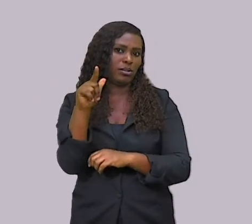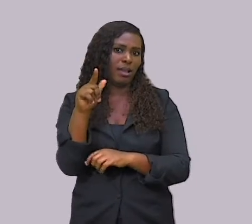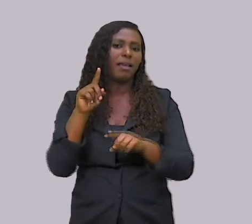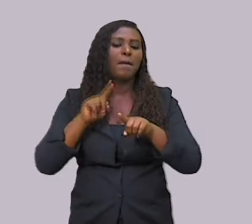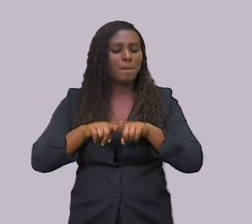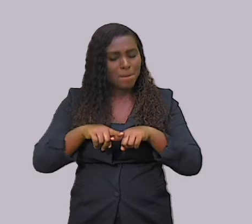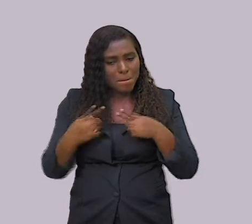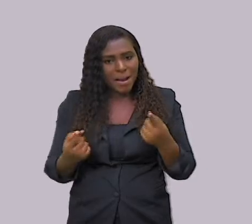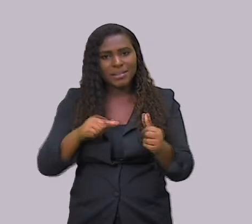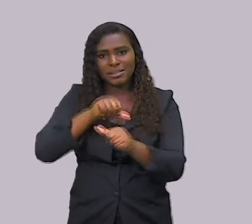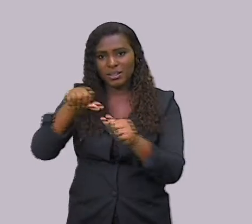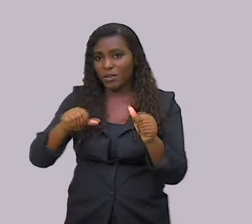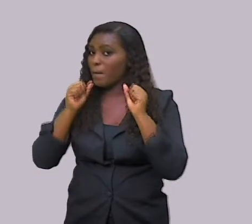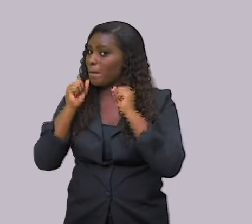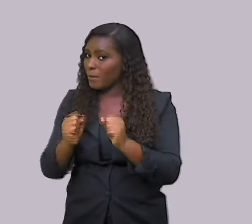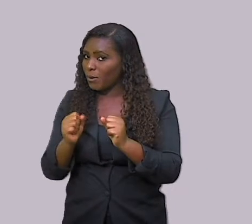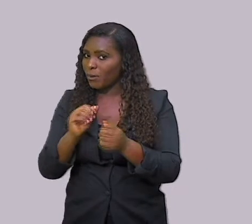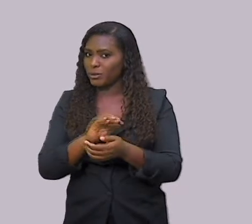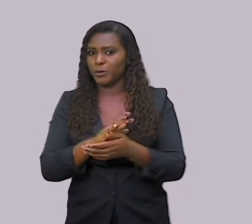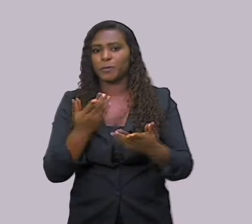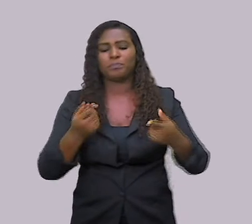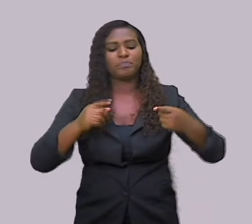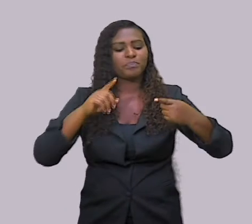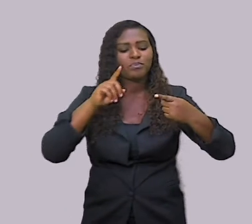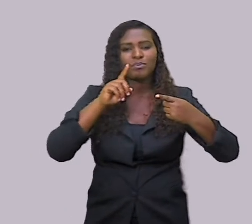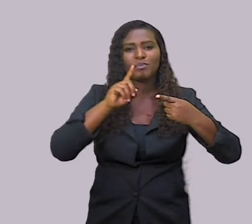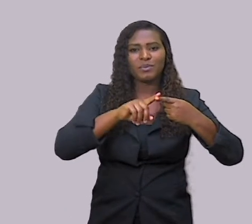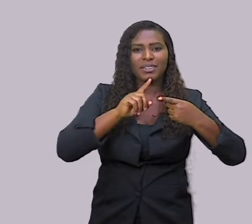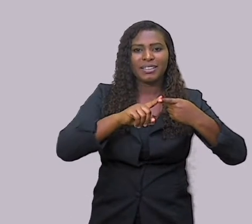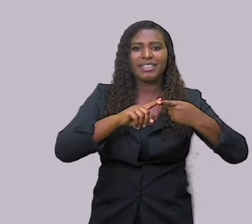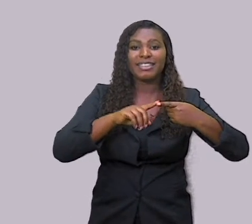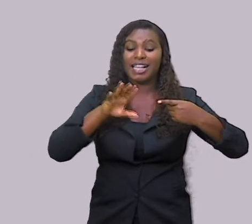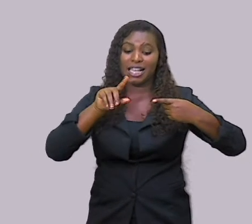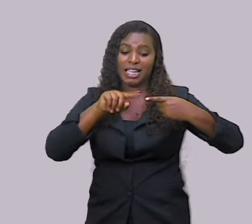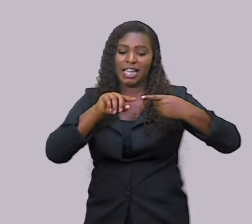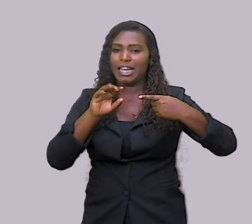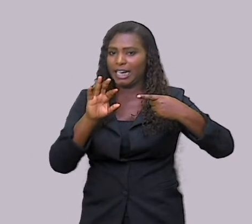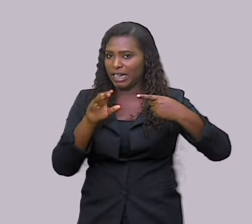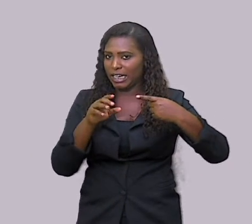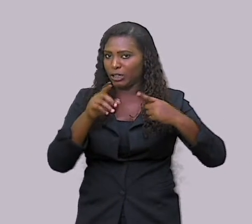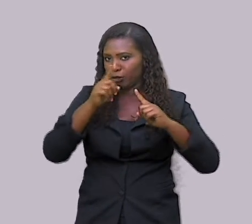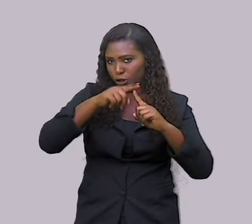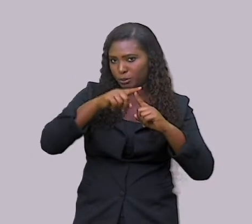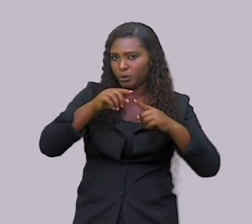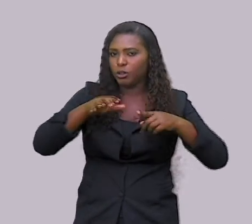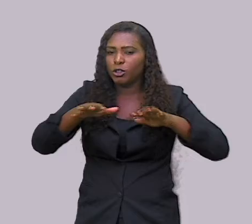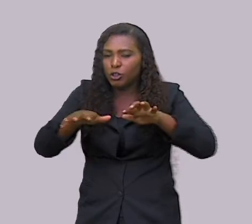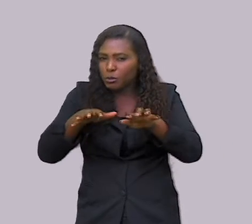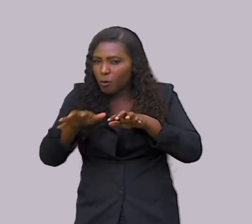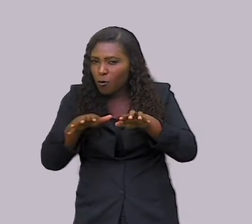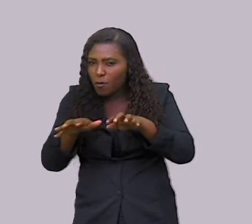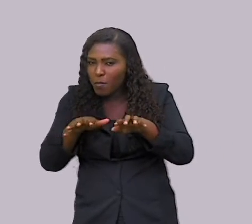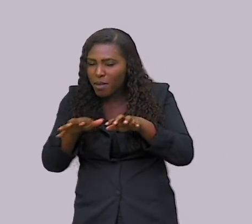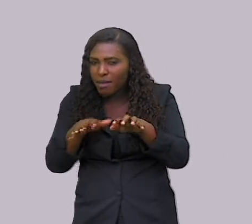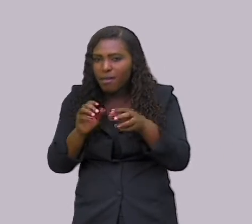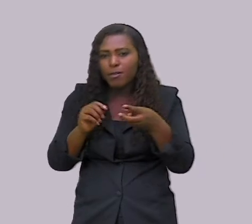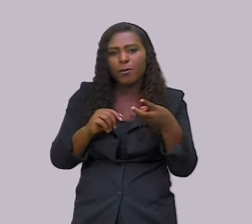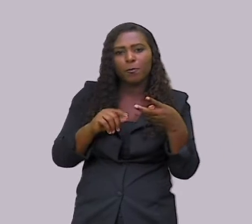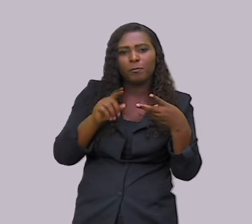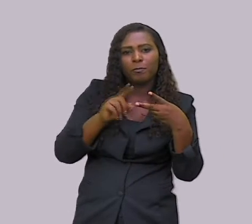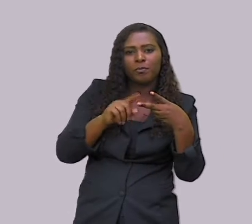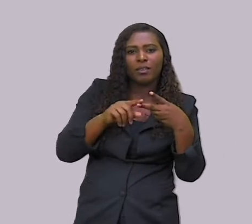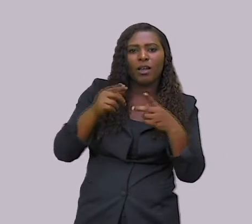tipos de energia são mecânica, cinética. Nós temos também a mecânica potencial, a